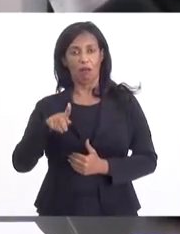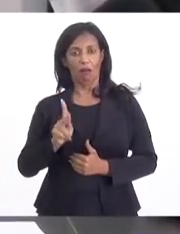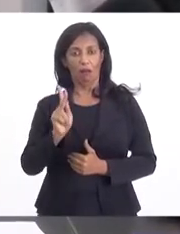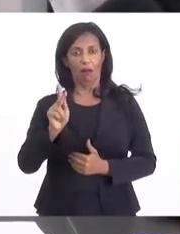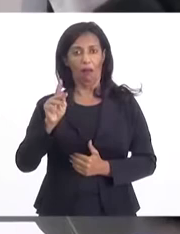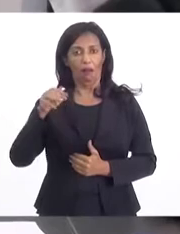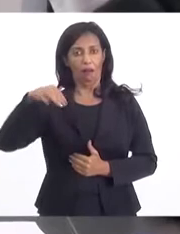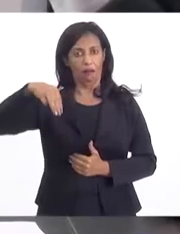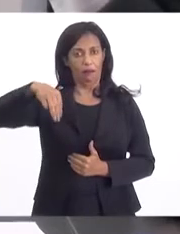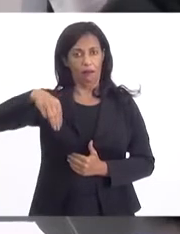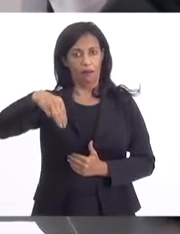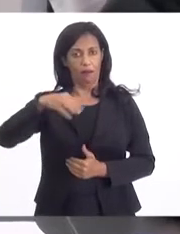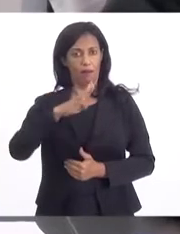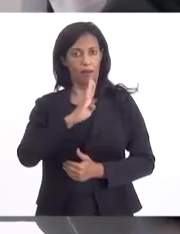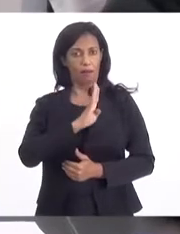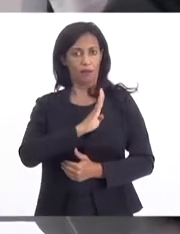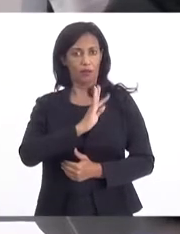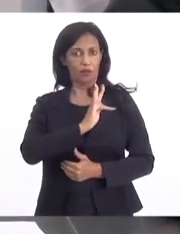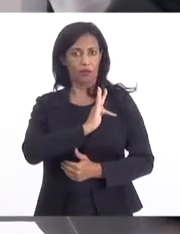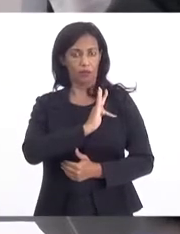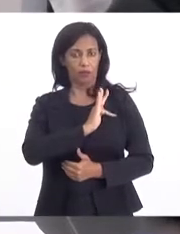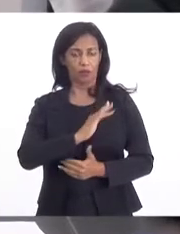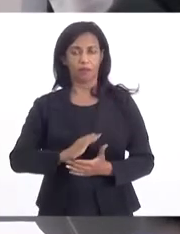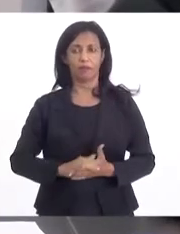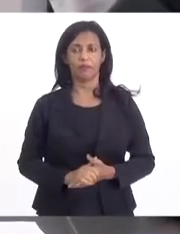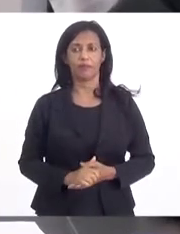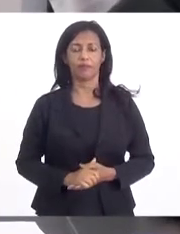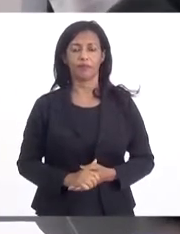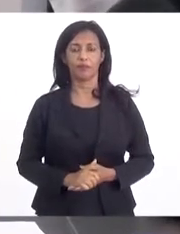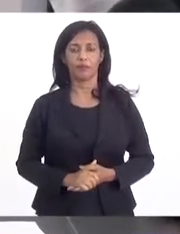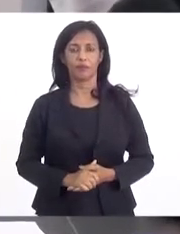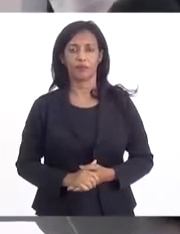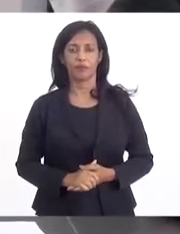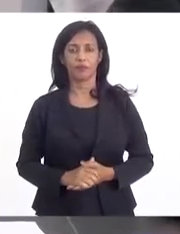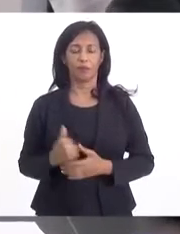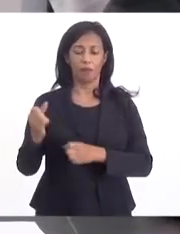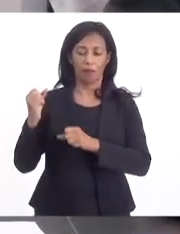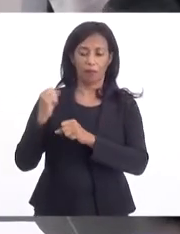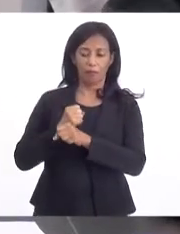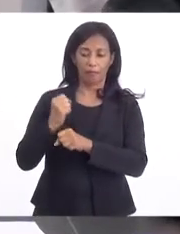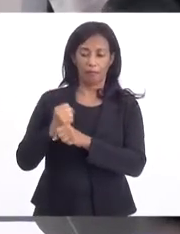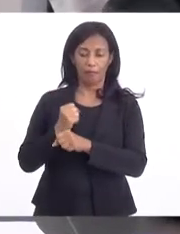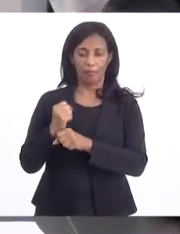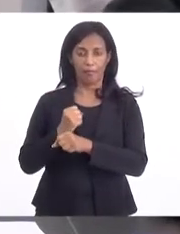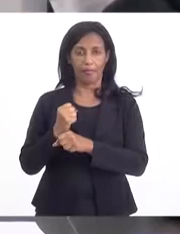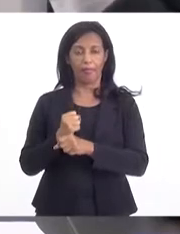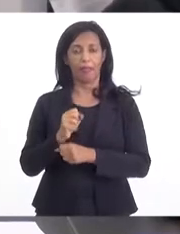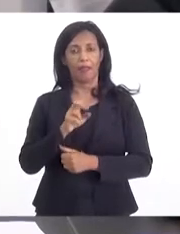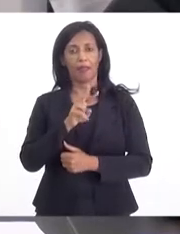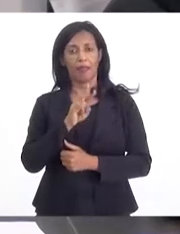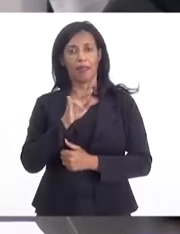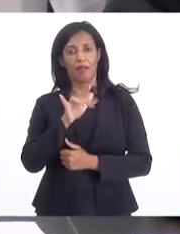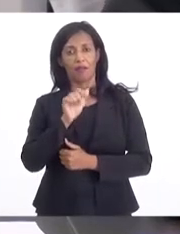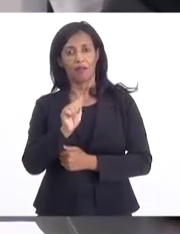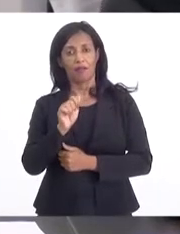que cortará a Baixada Fluminense. A construção do trecho da Via Light,